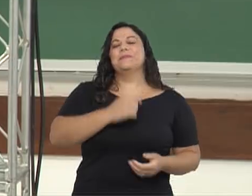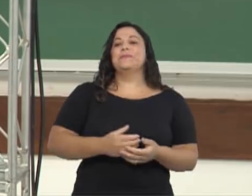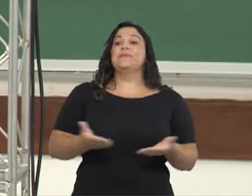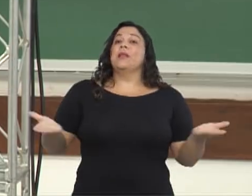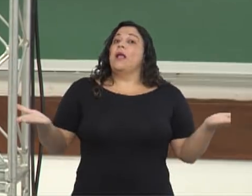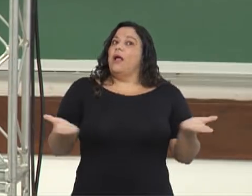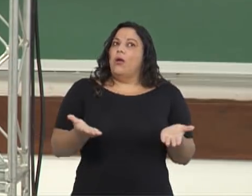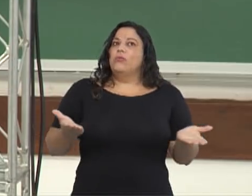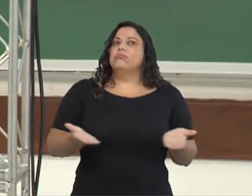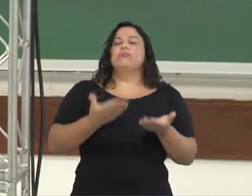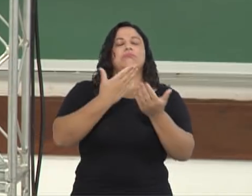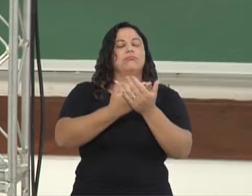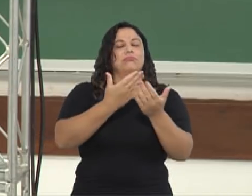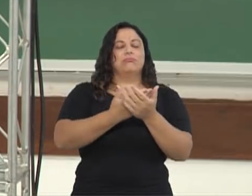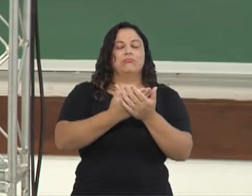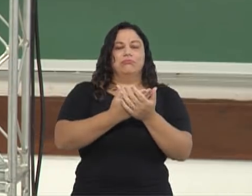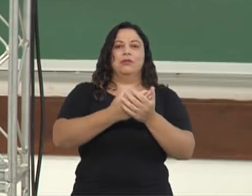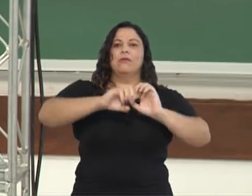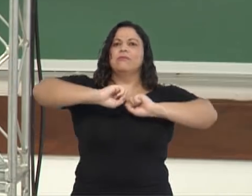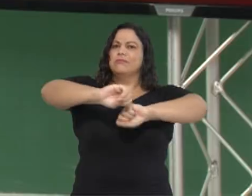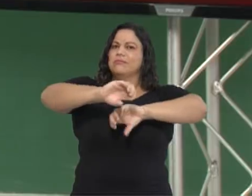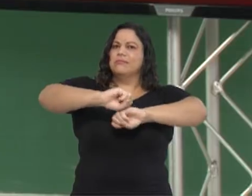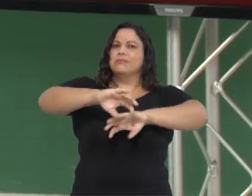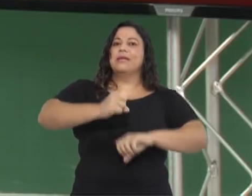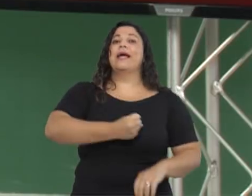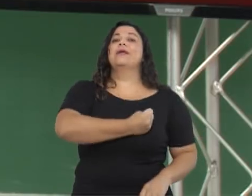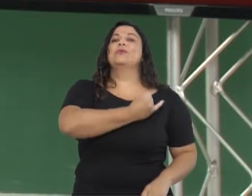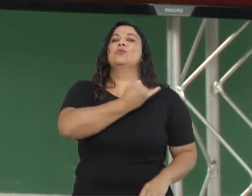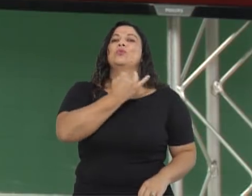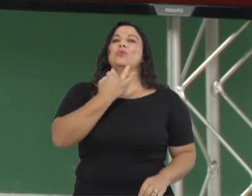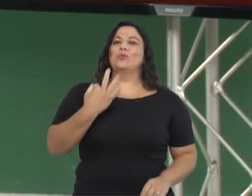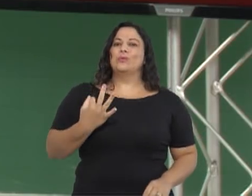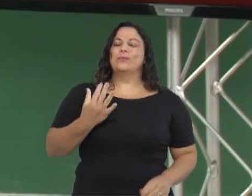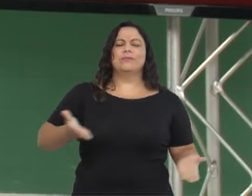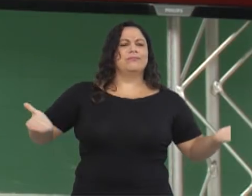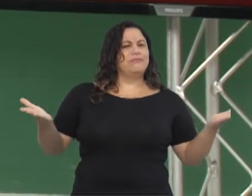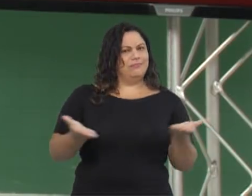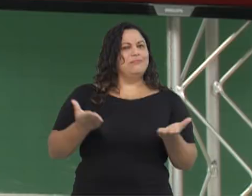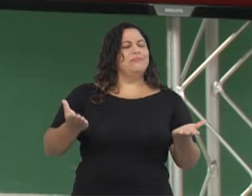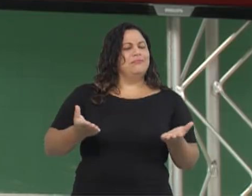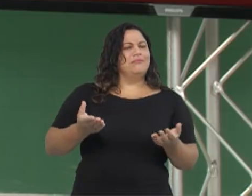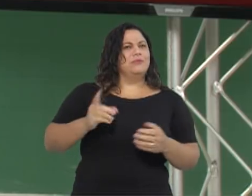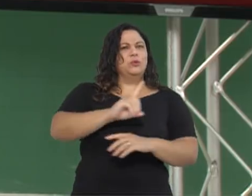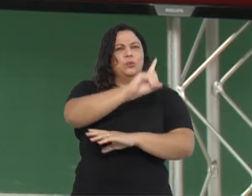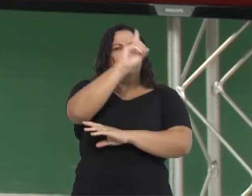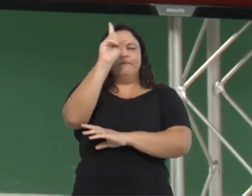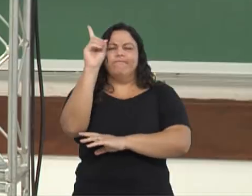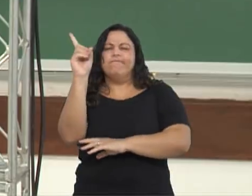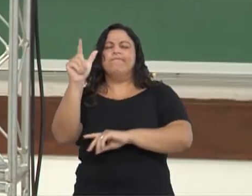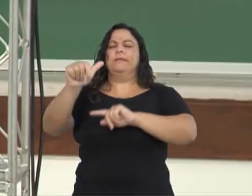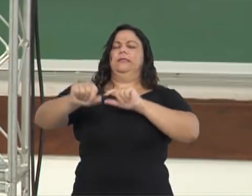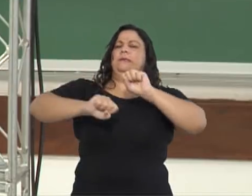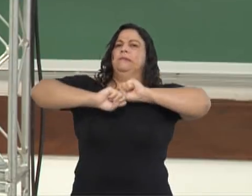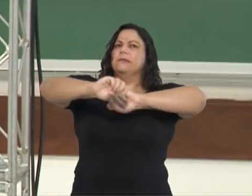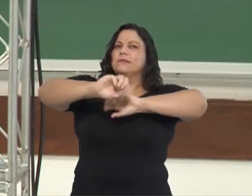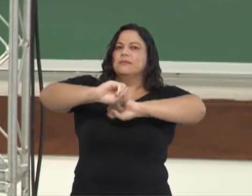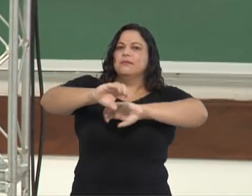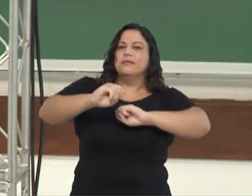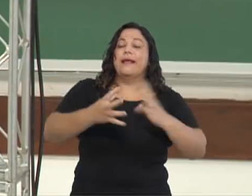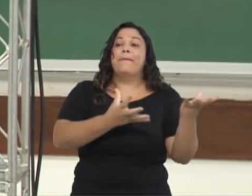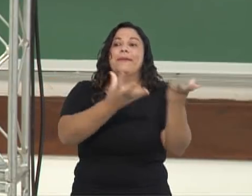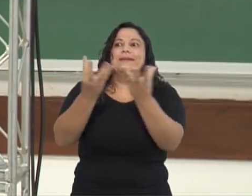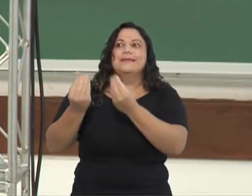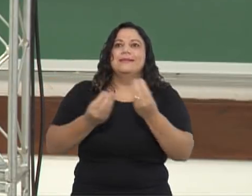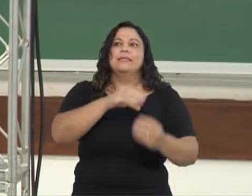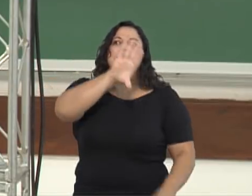vamos trabalhar com números. Hoje é um dia que a gente vai trabalhar bastante o speaking e o listening. Então,